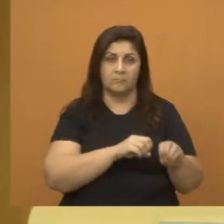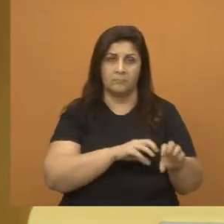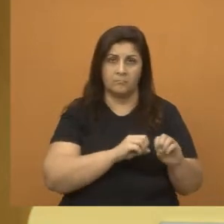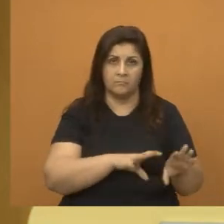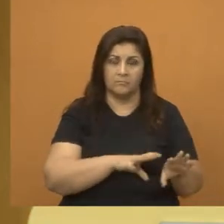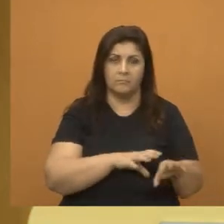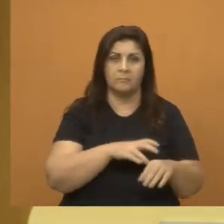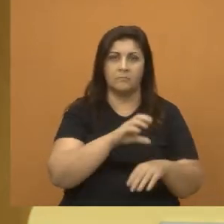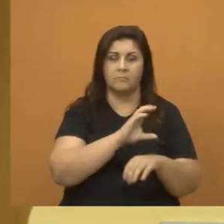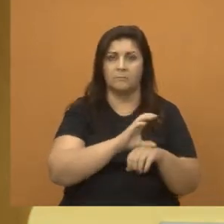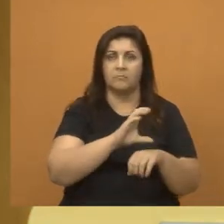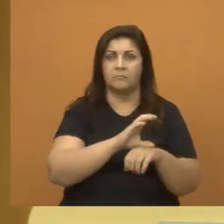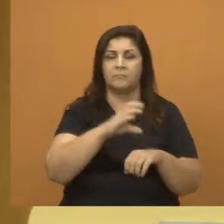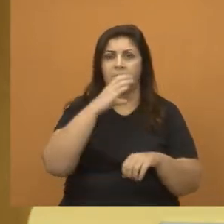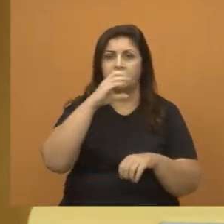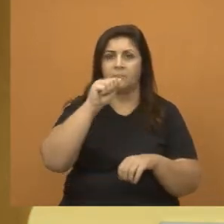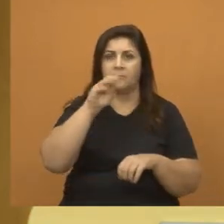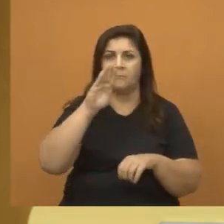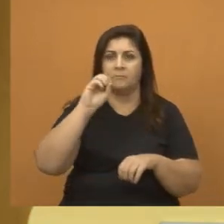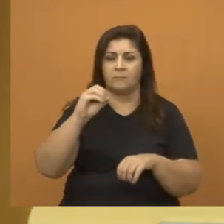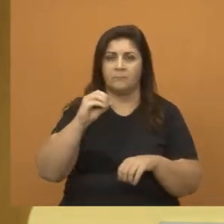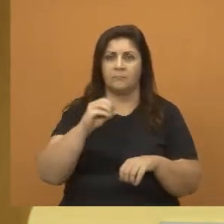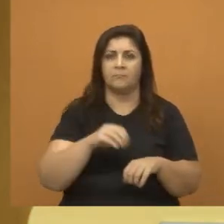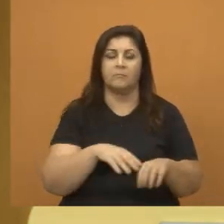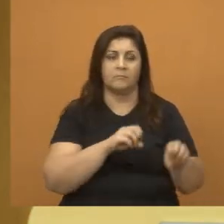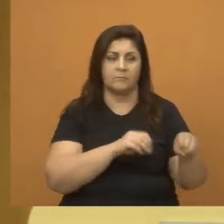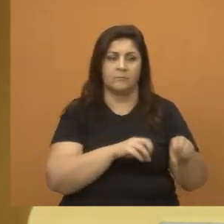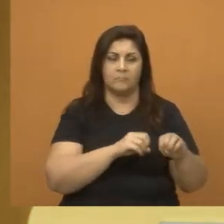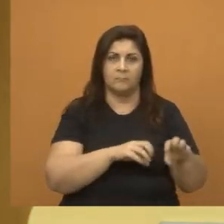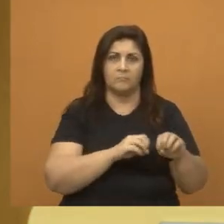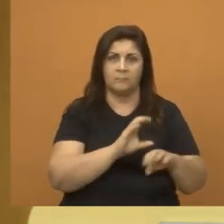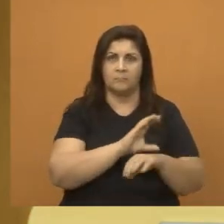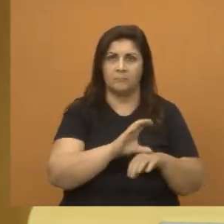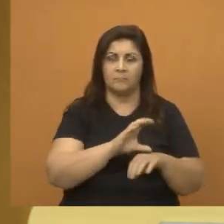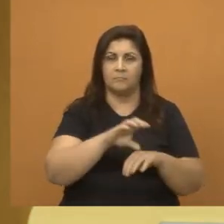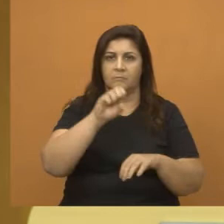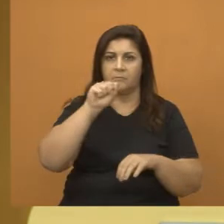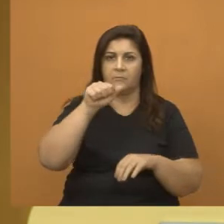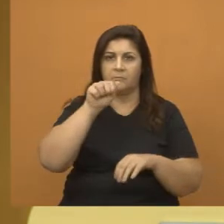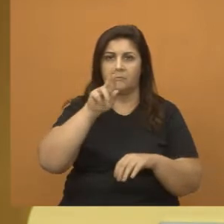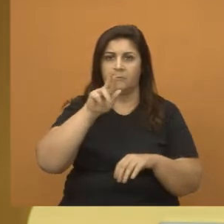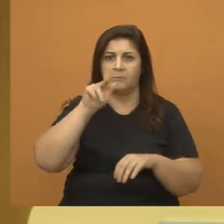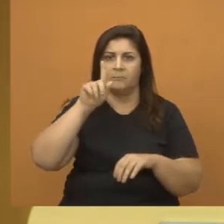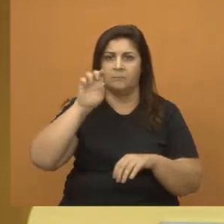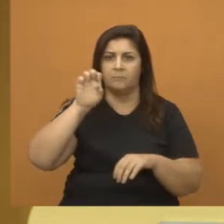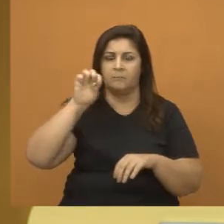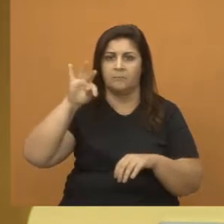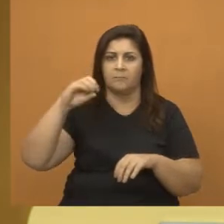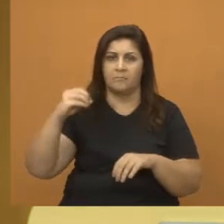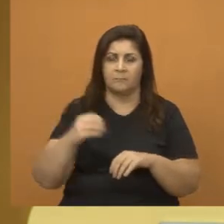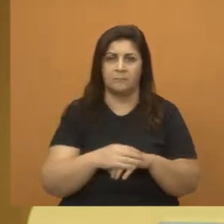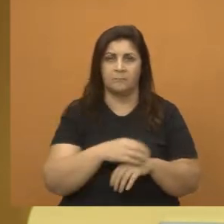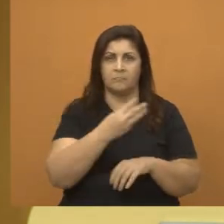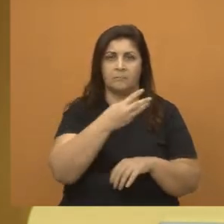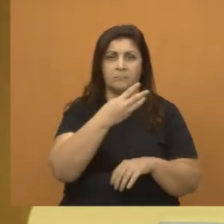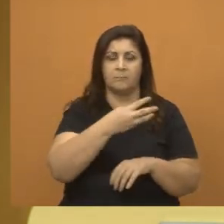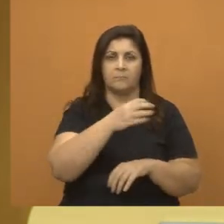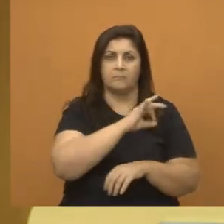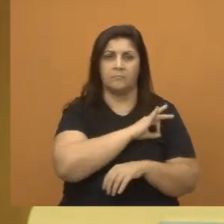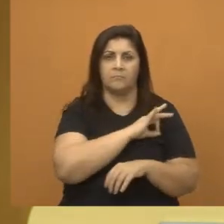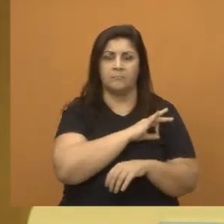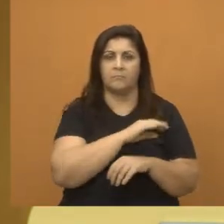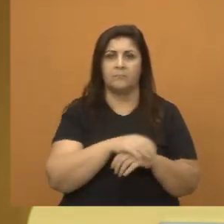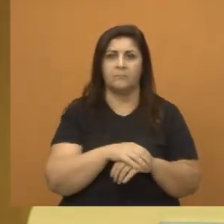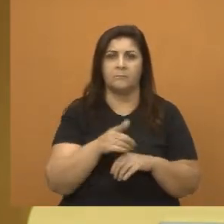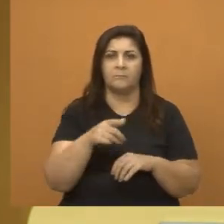cabos 2004 instrutor de curso de formação de sargento temporário 3º pelotão da polícia do exército de bagé